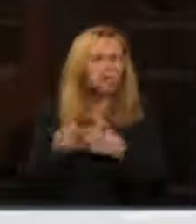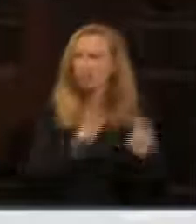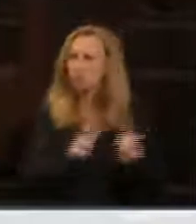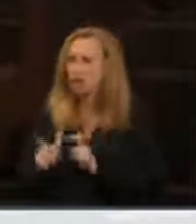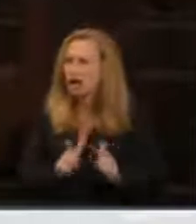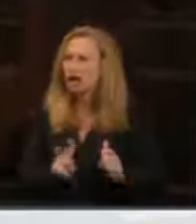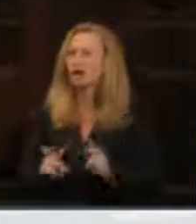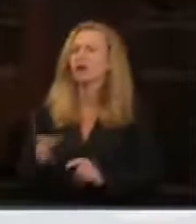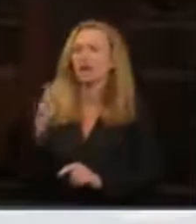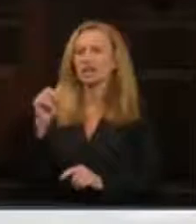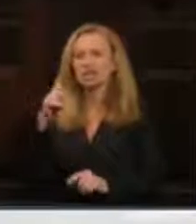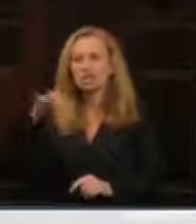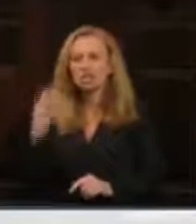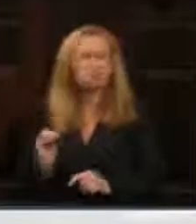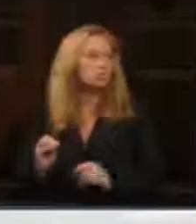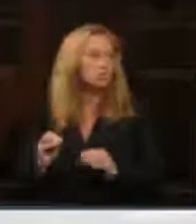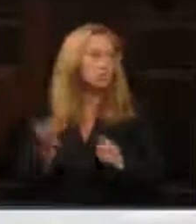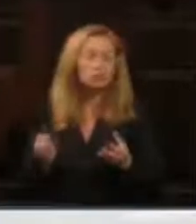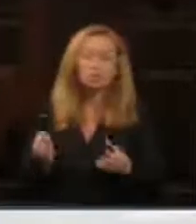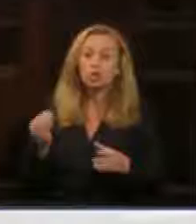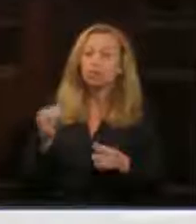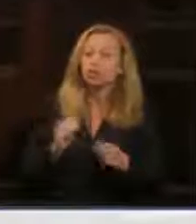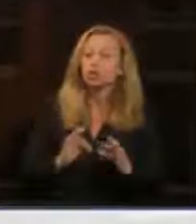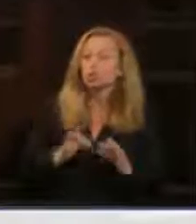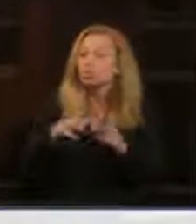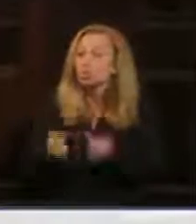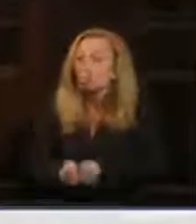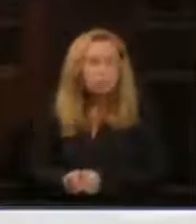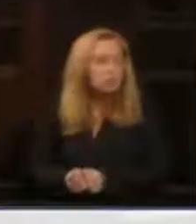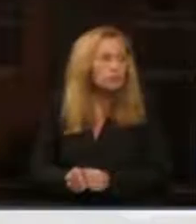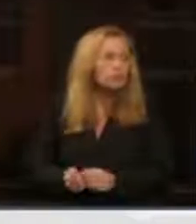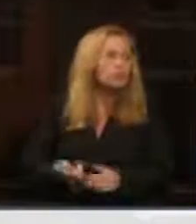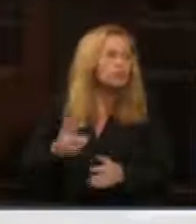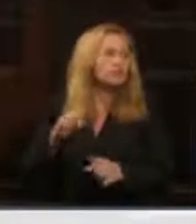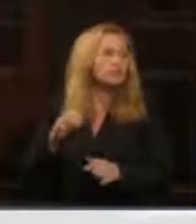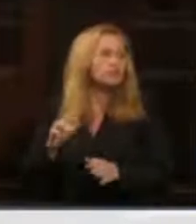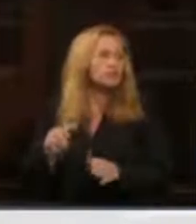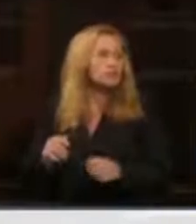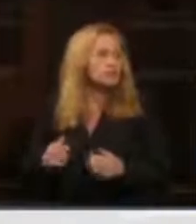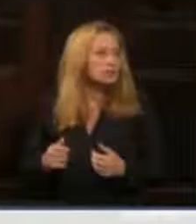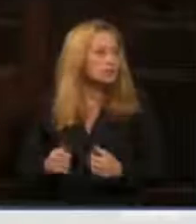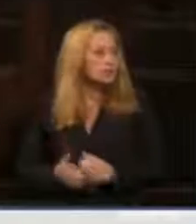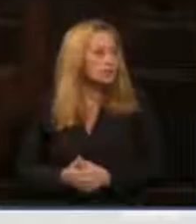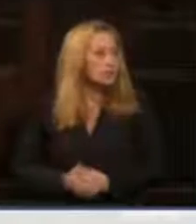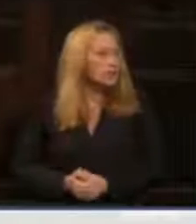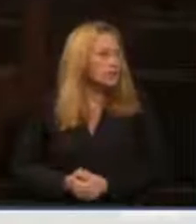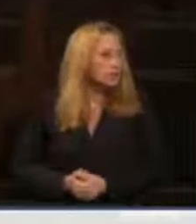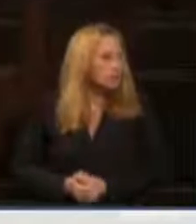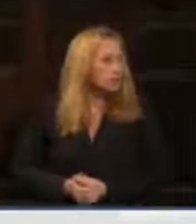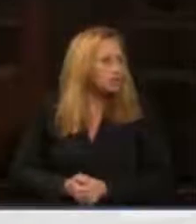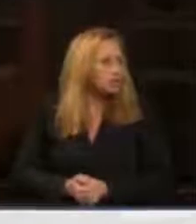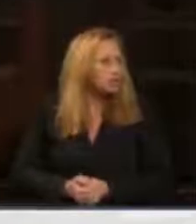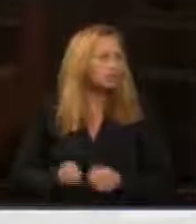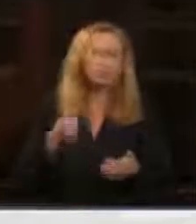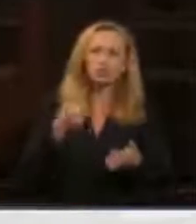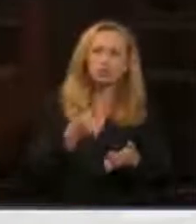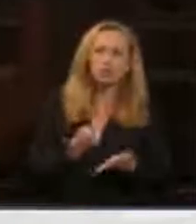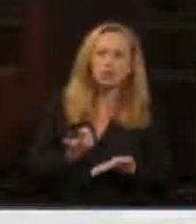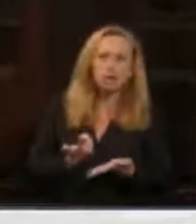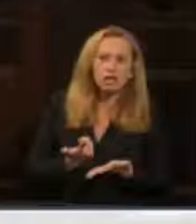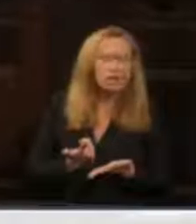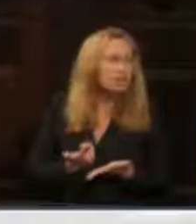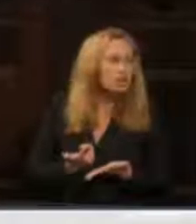o racismo está em tudo. E ter um crachá para que você possa passar,